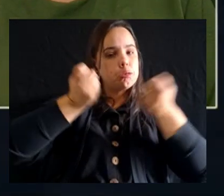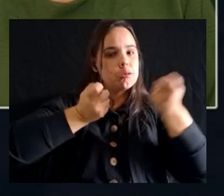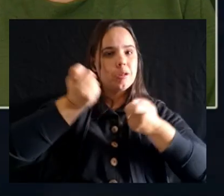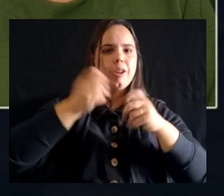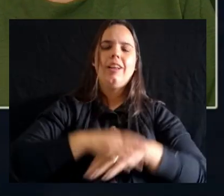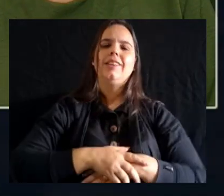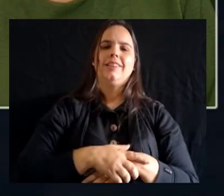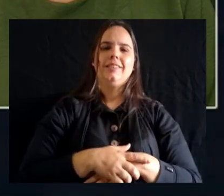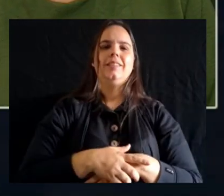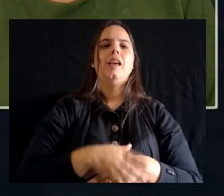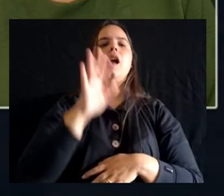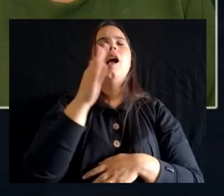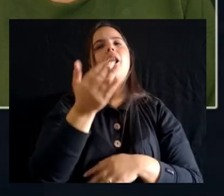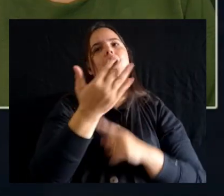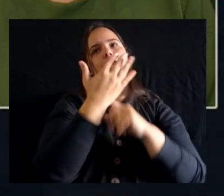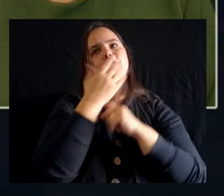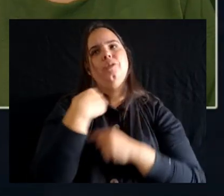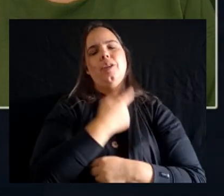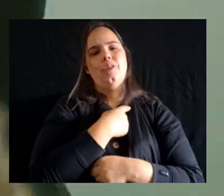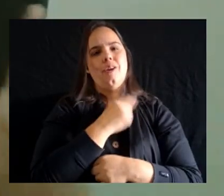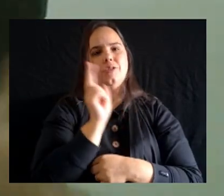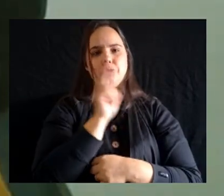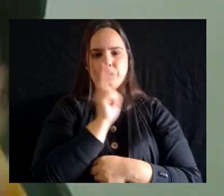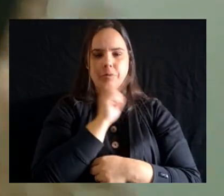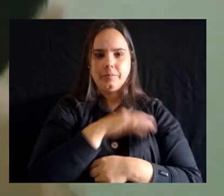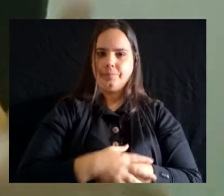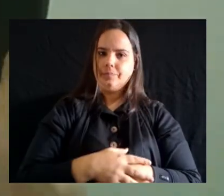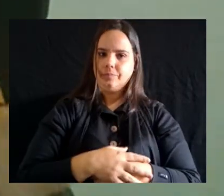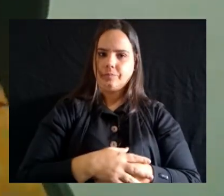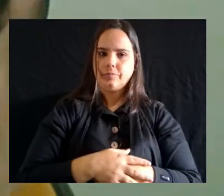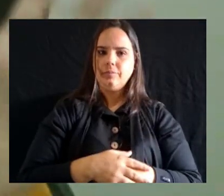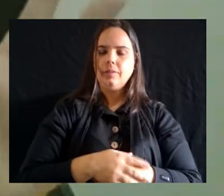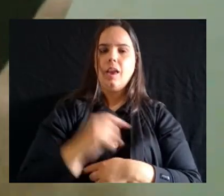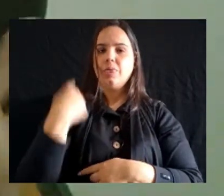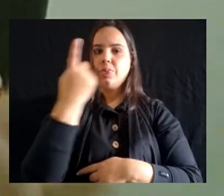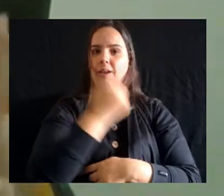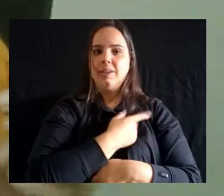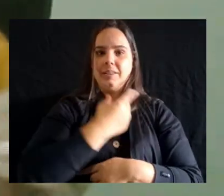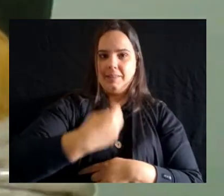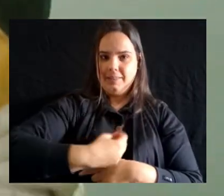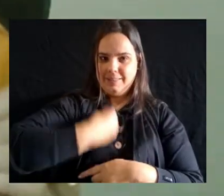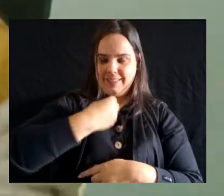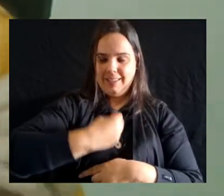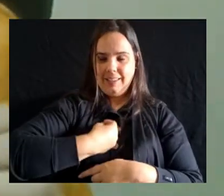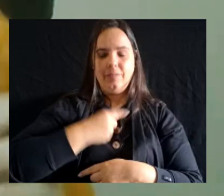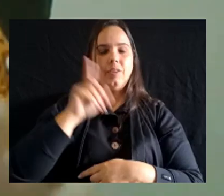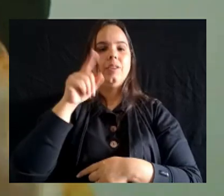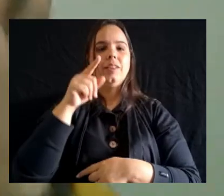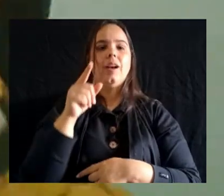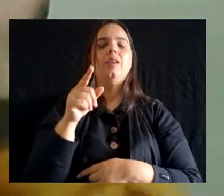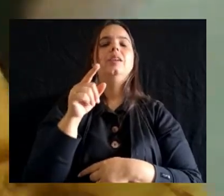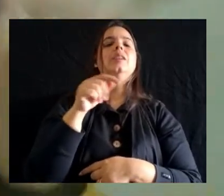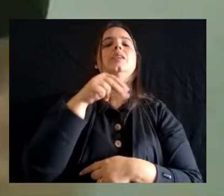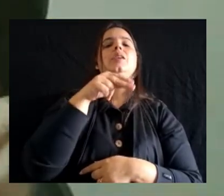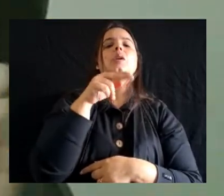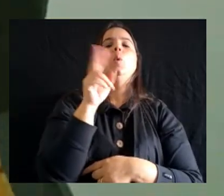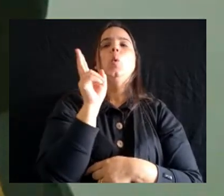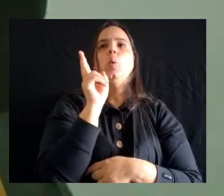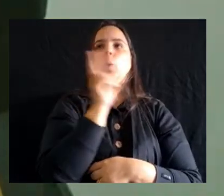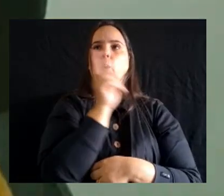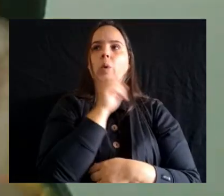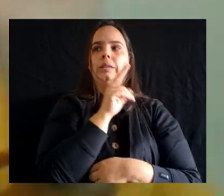Nutri. Eu acho que hoje a gente vive na era do terrorismo nutricional, né? Então a gente